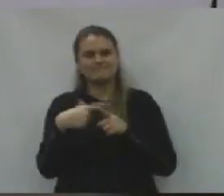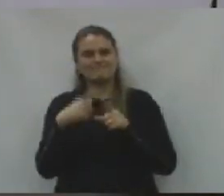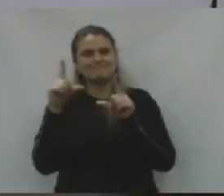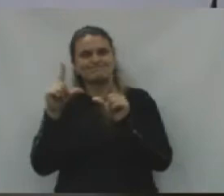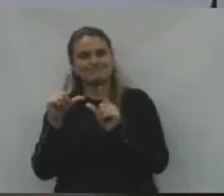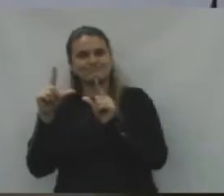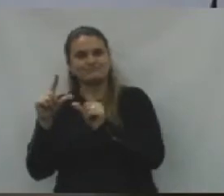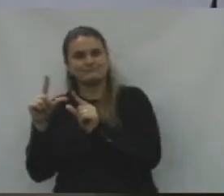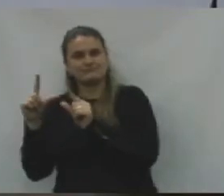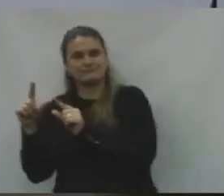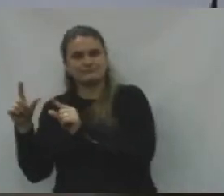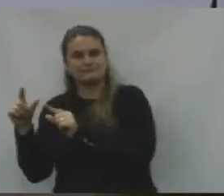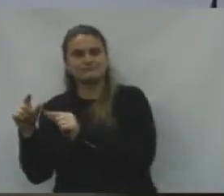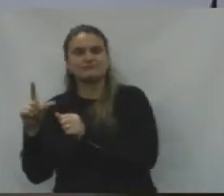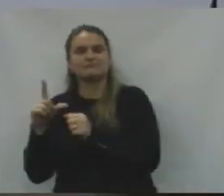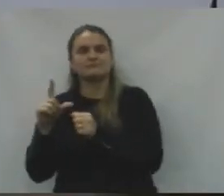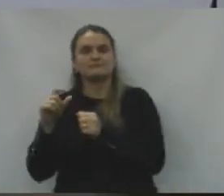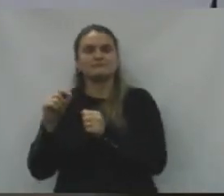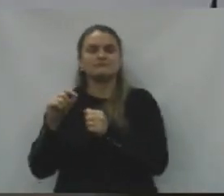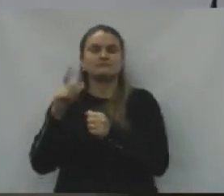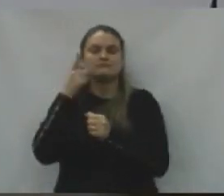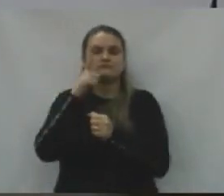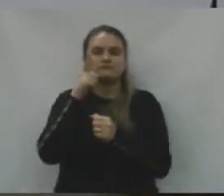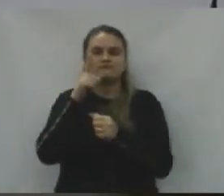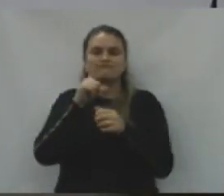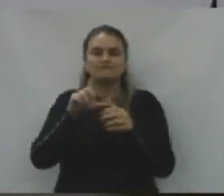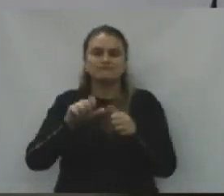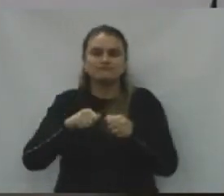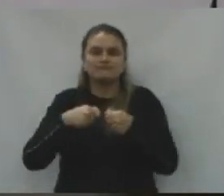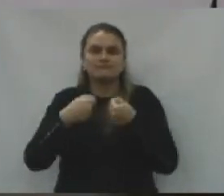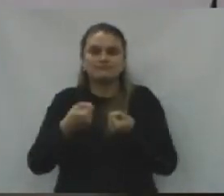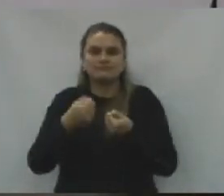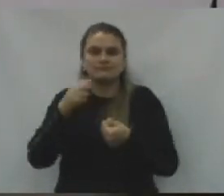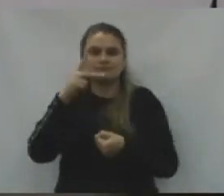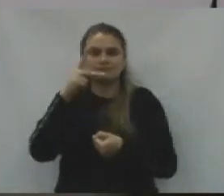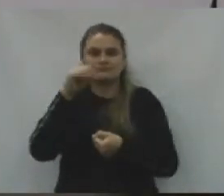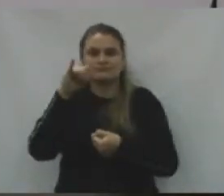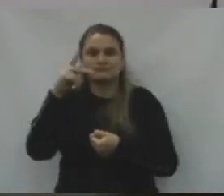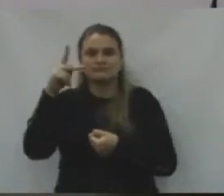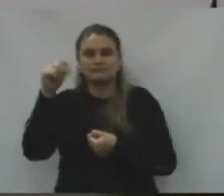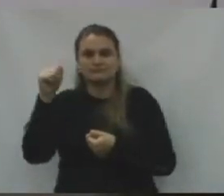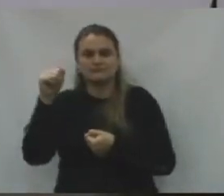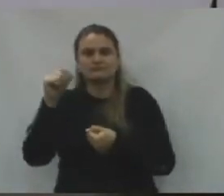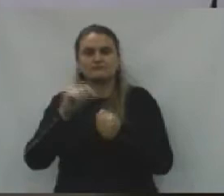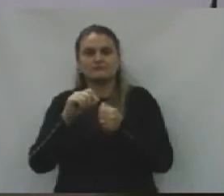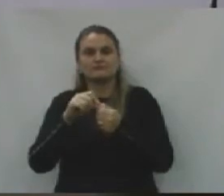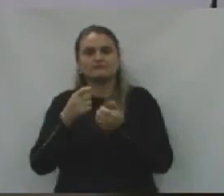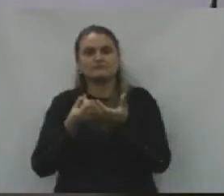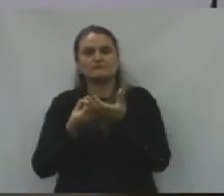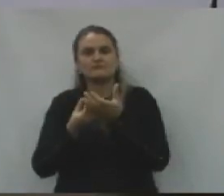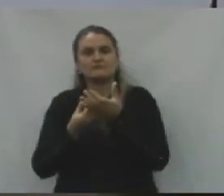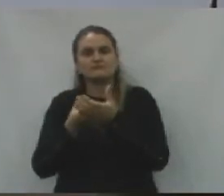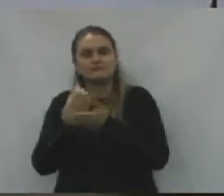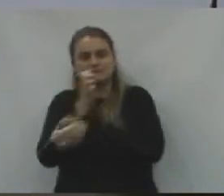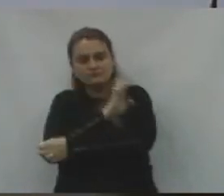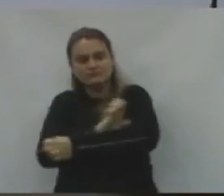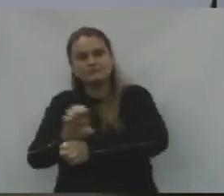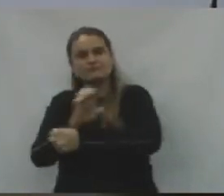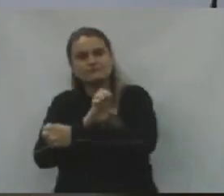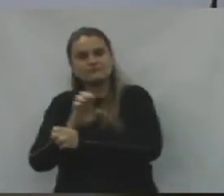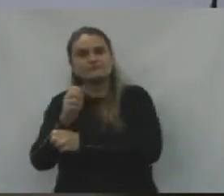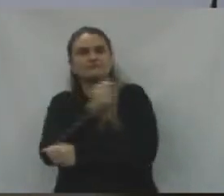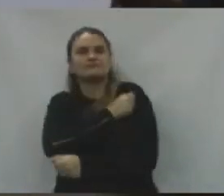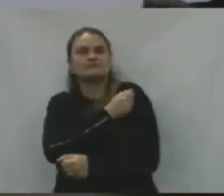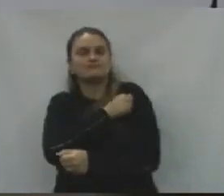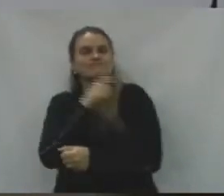retenção adotadas pela instituição com programas de extensão, fortalecimento do PIPA, a criação de mais opções de estágio, trazendo